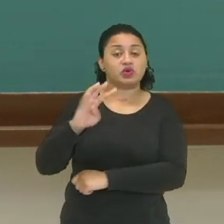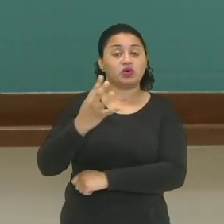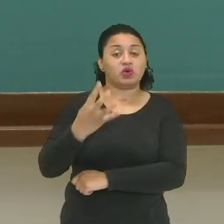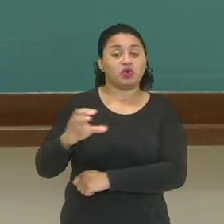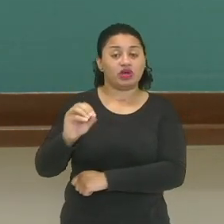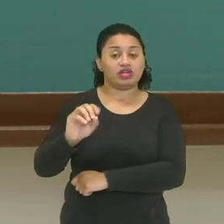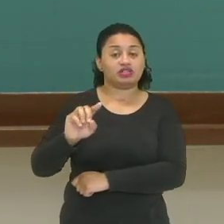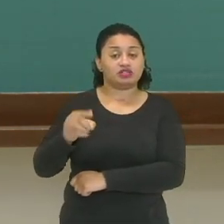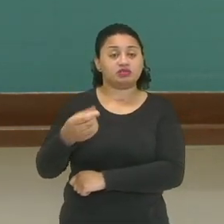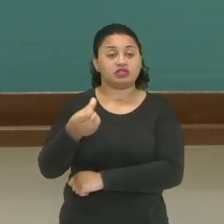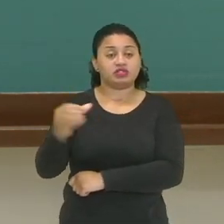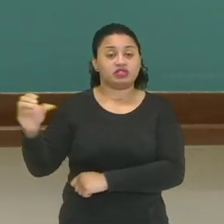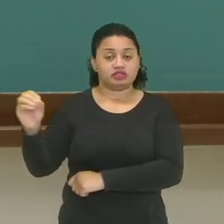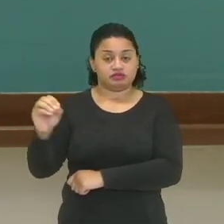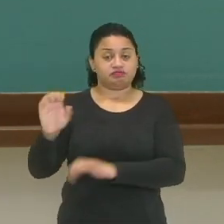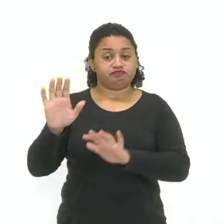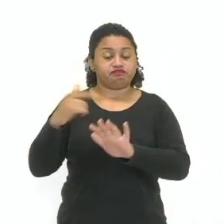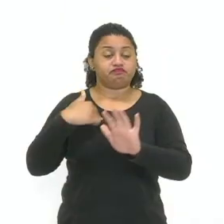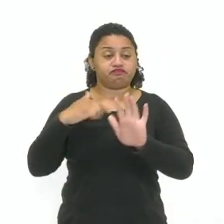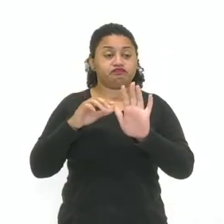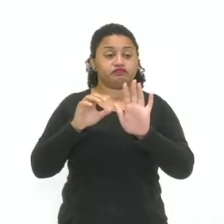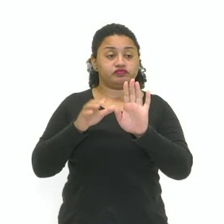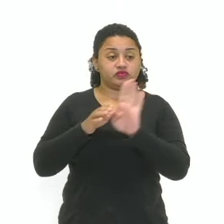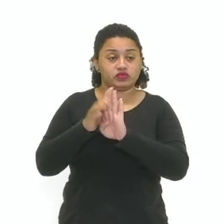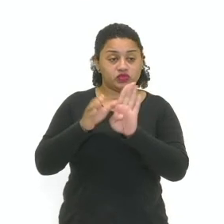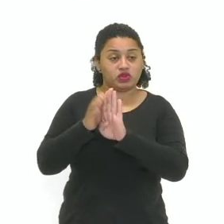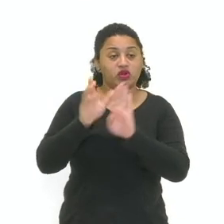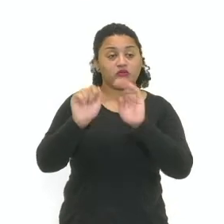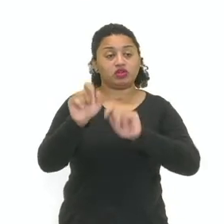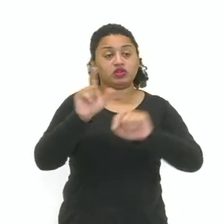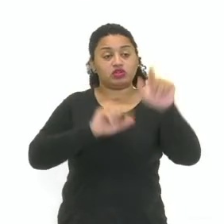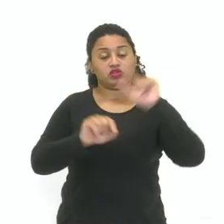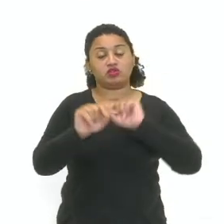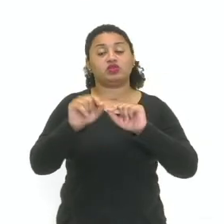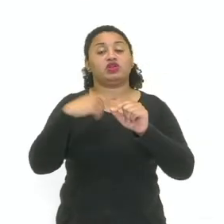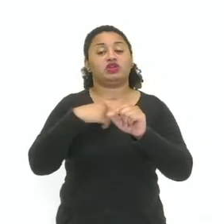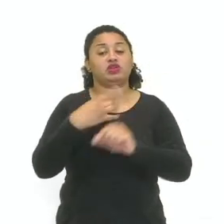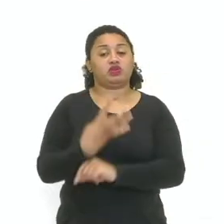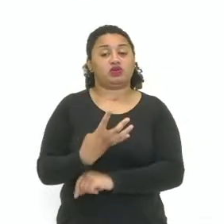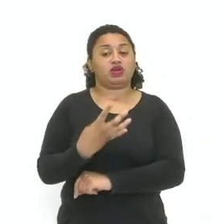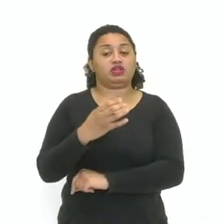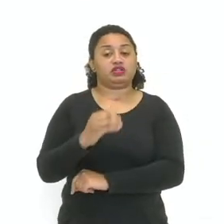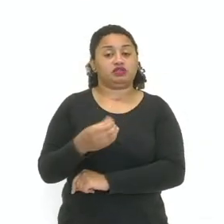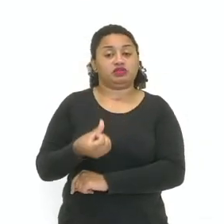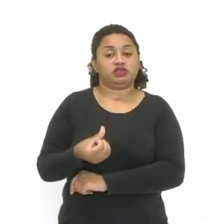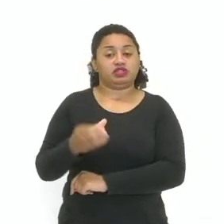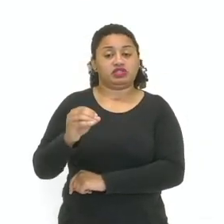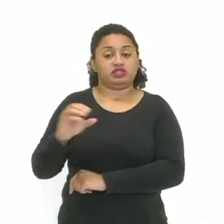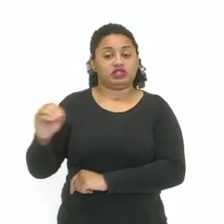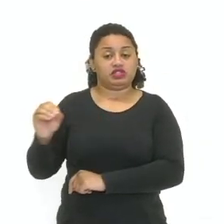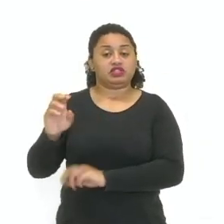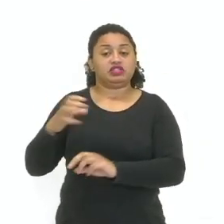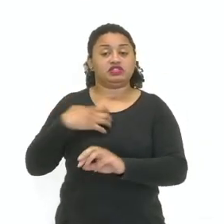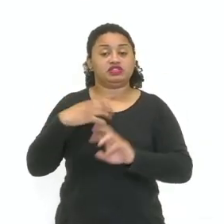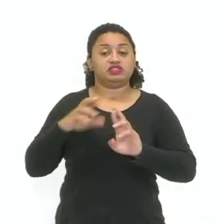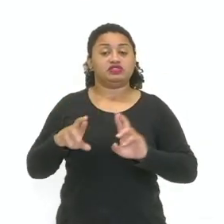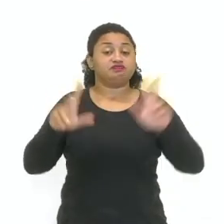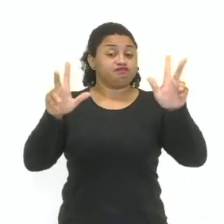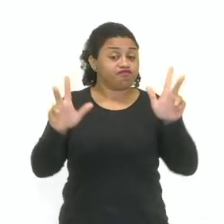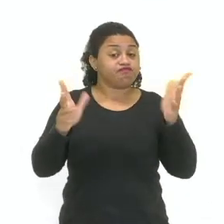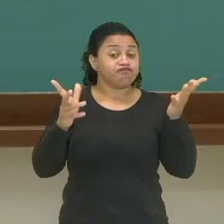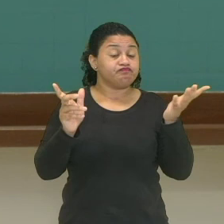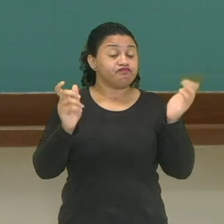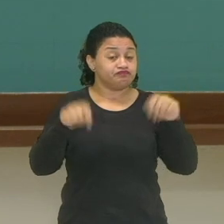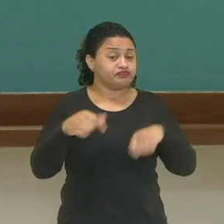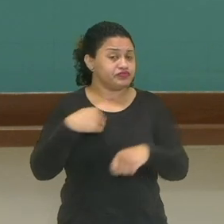40.600. Então, esse conselho, ele pode ser eleito de 40.600 maneiras diferentes.